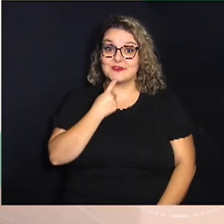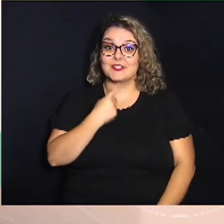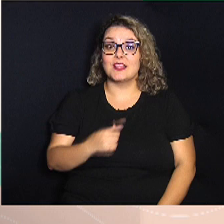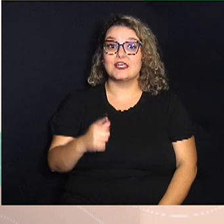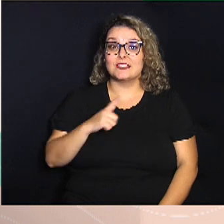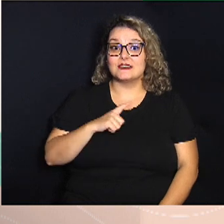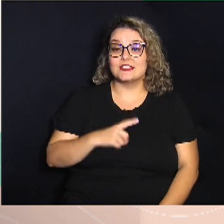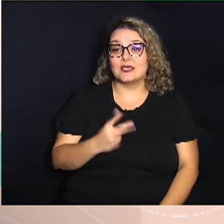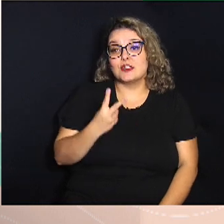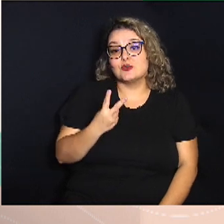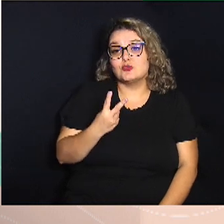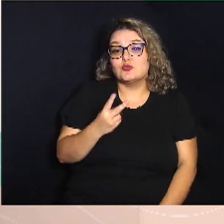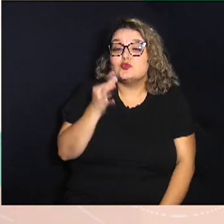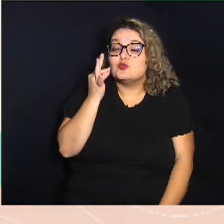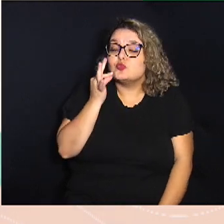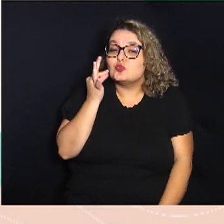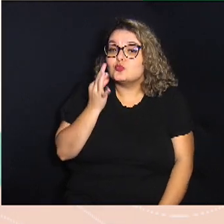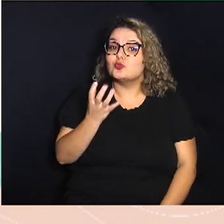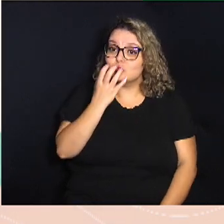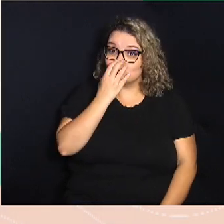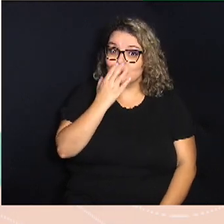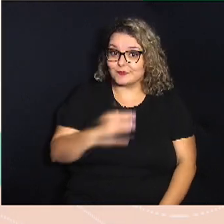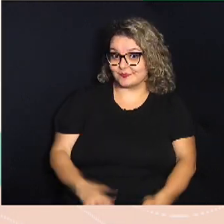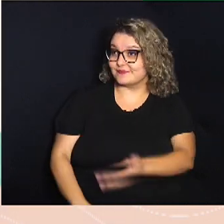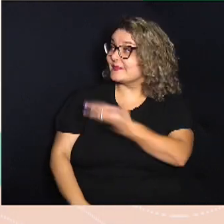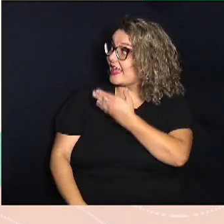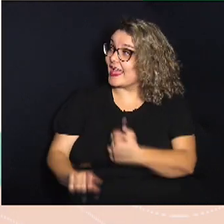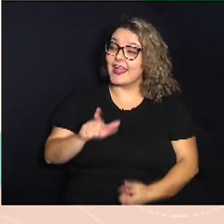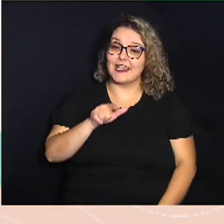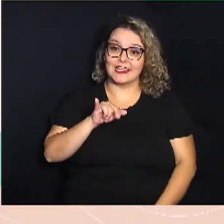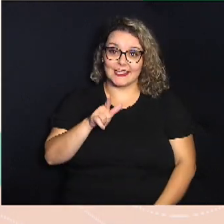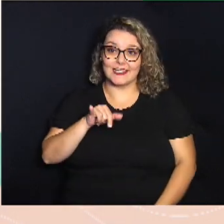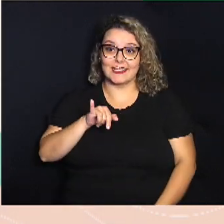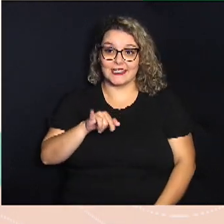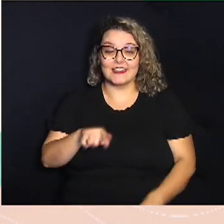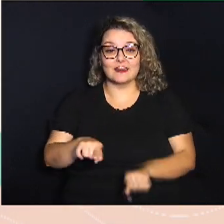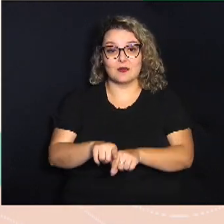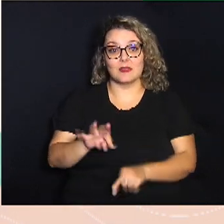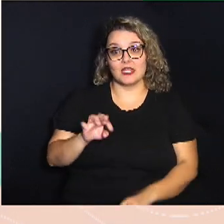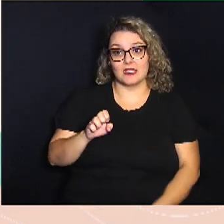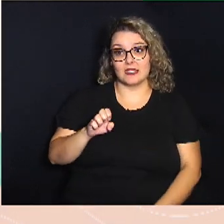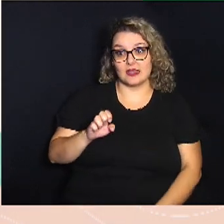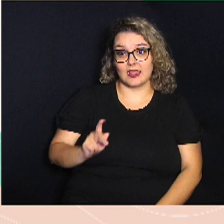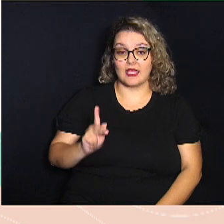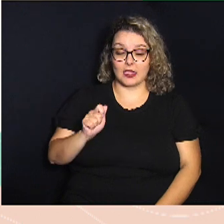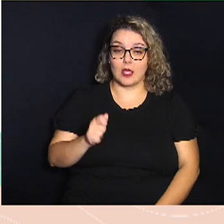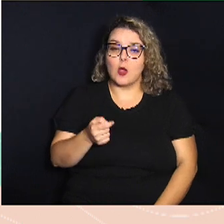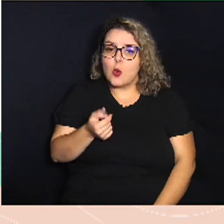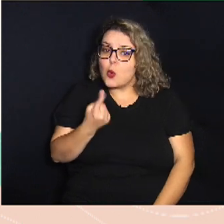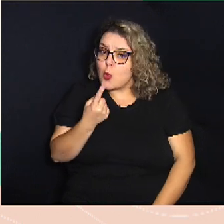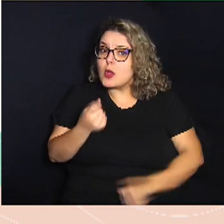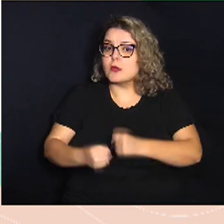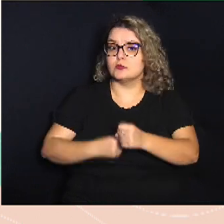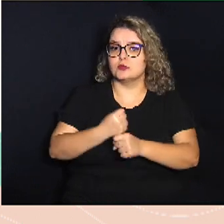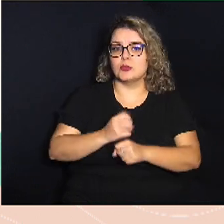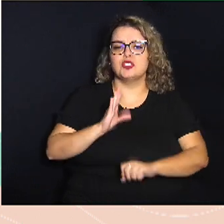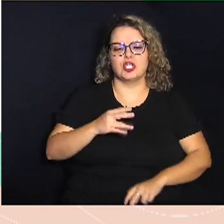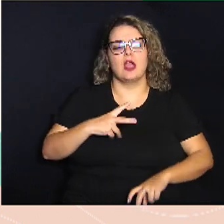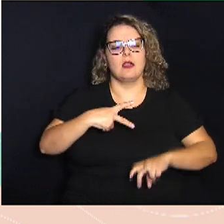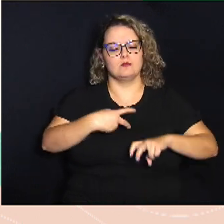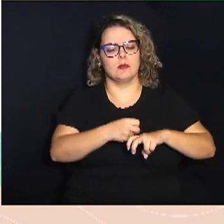duas cachorrinhas, a Lili e a Teca, ambas com quase um ano de idade, vermifugadas,